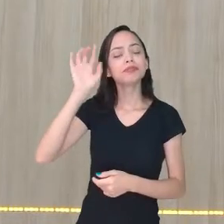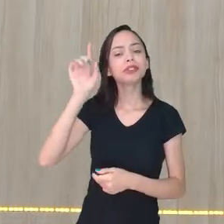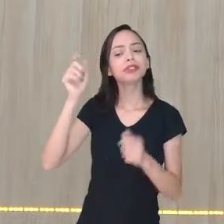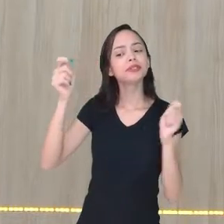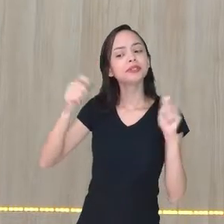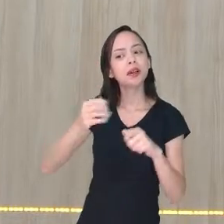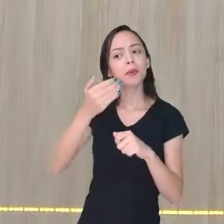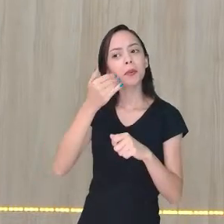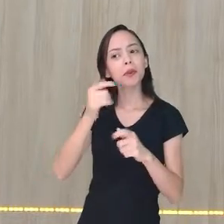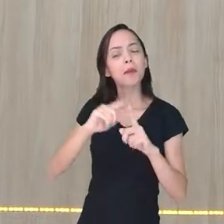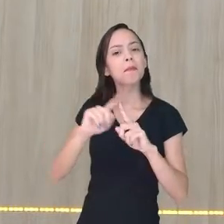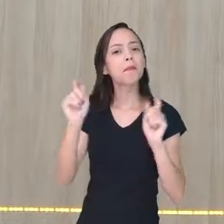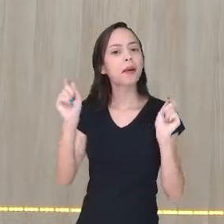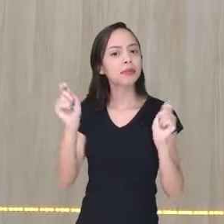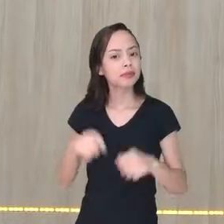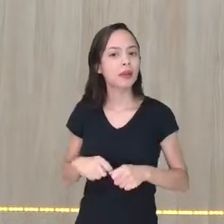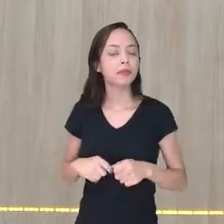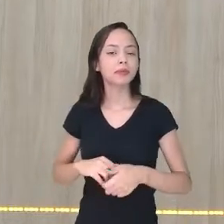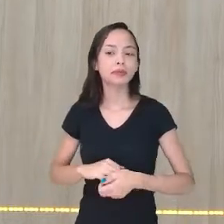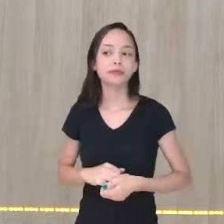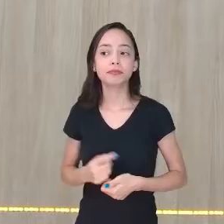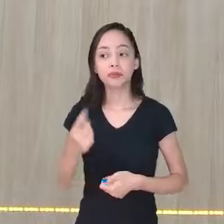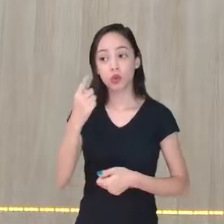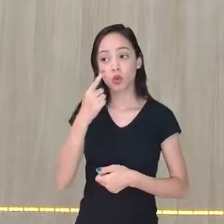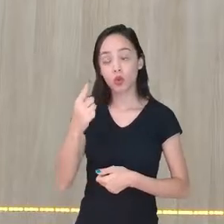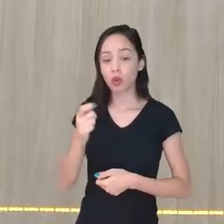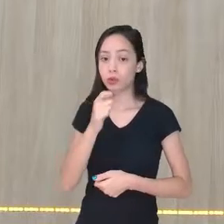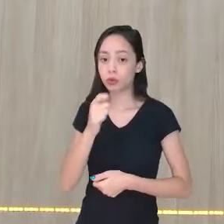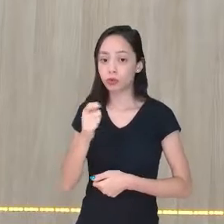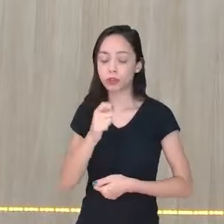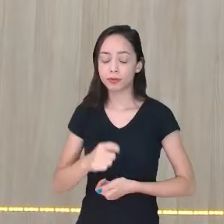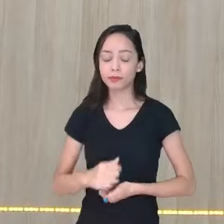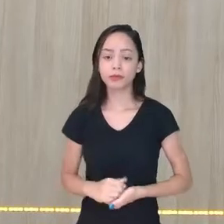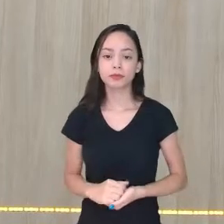é. Vamos ver essa reportagem? Bora lá.